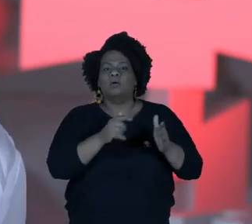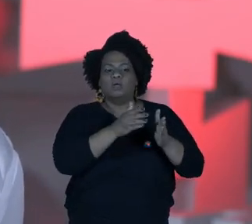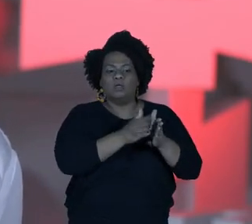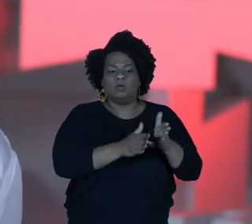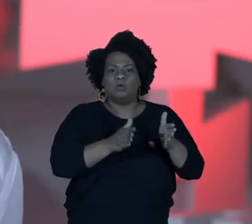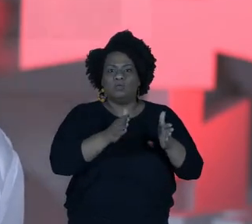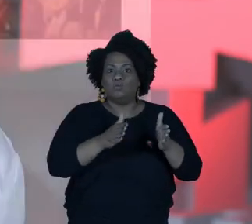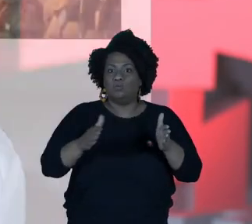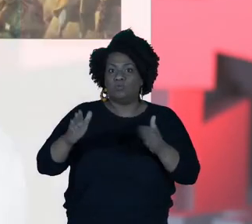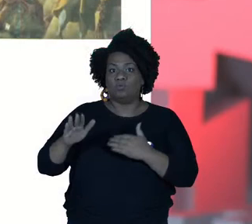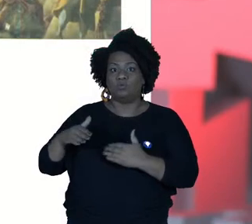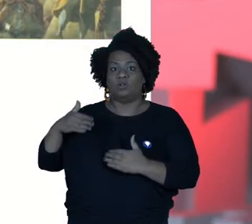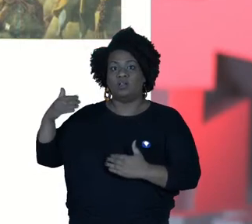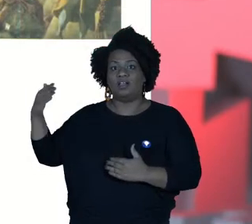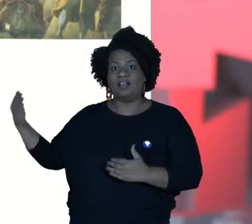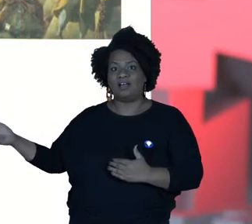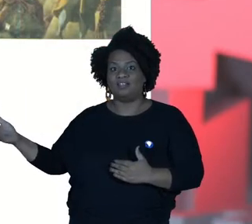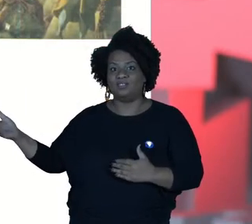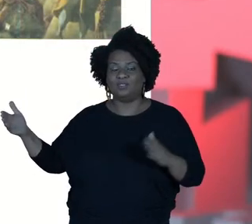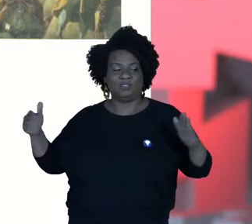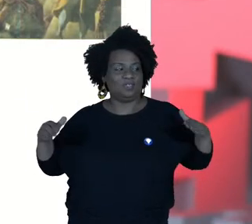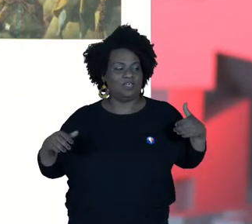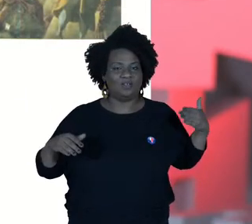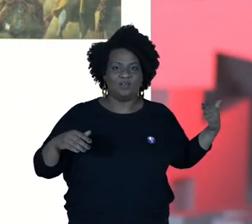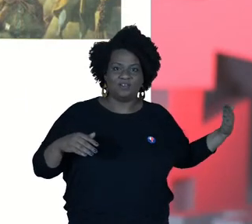a lateral.